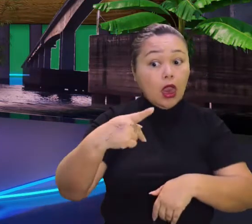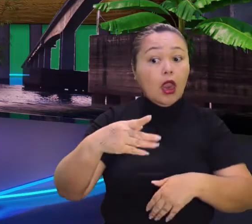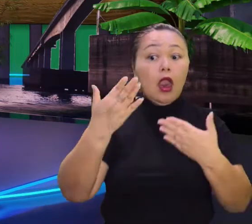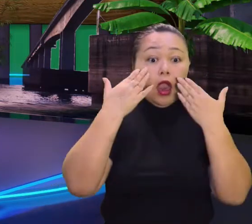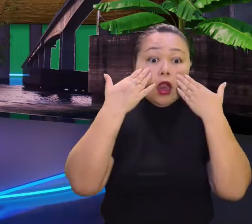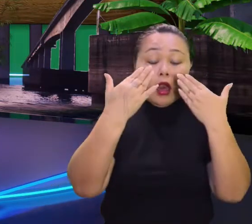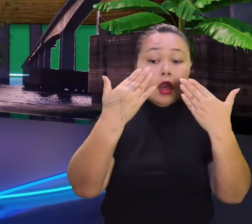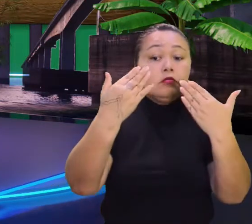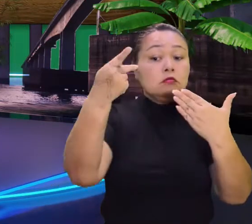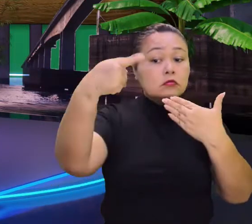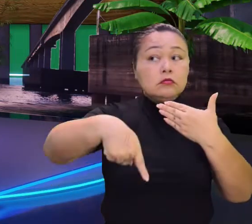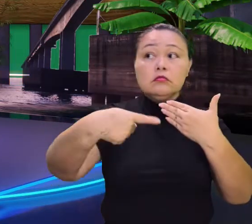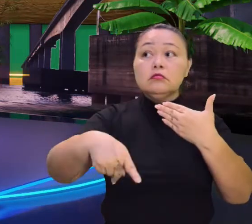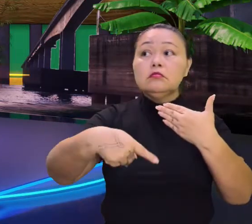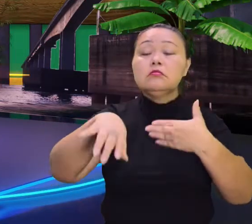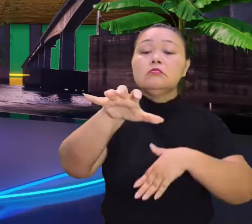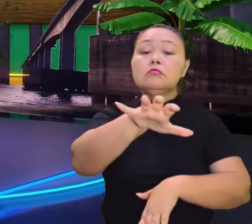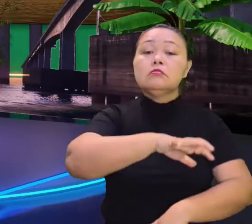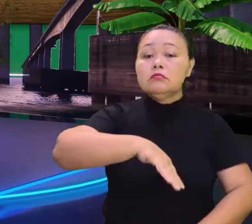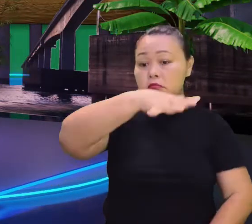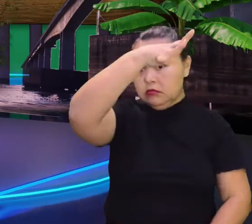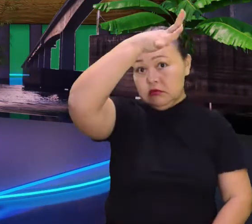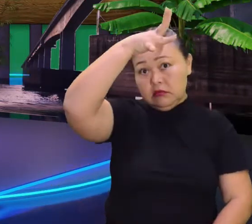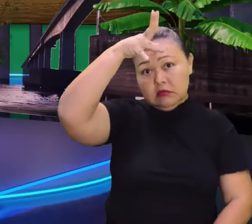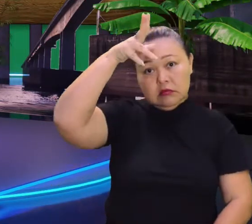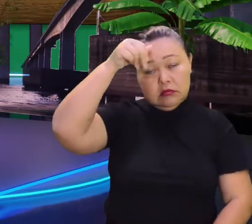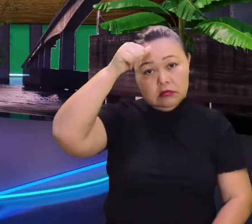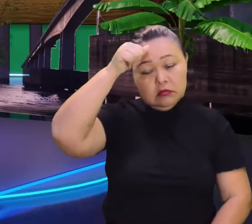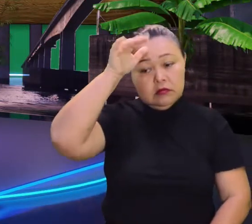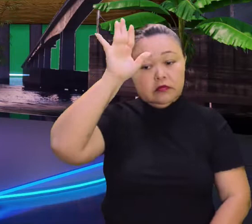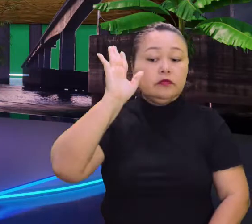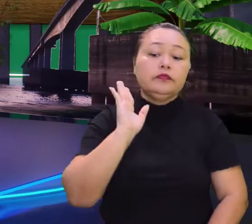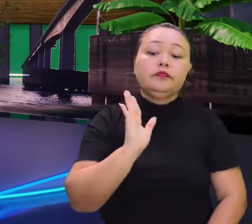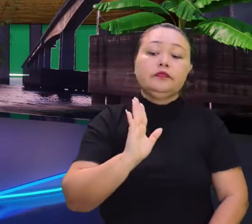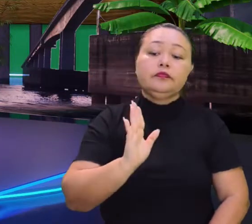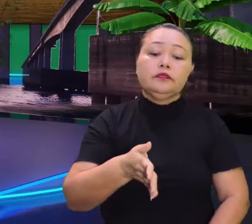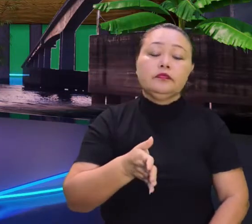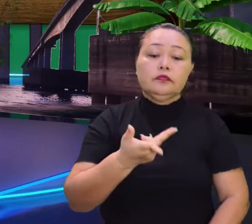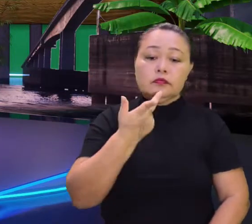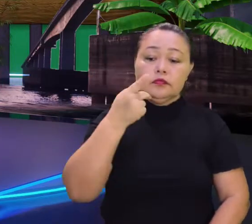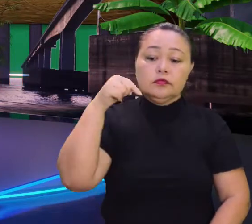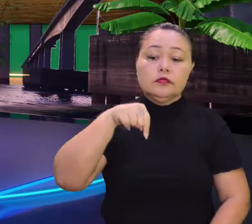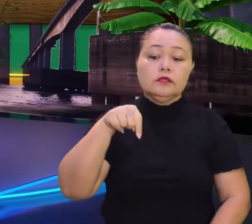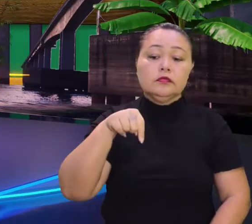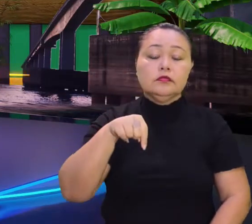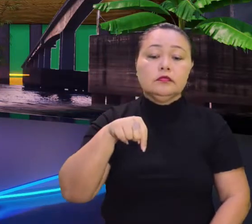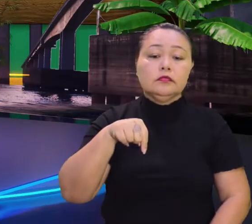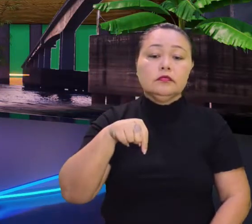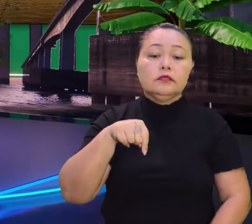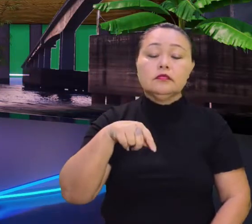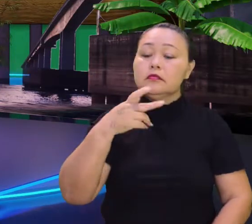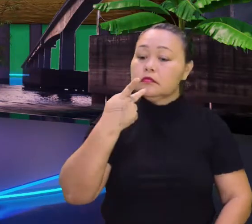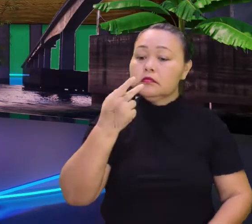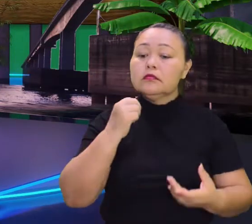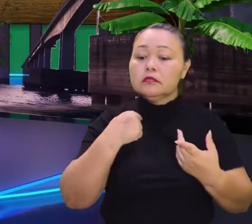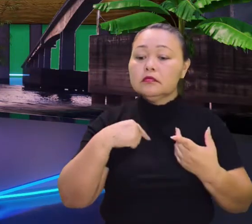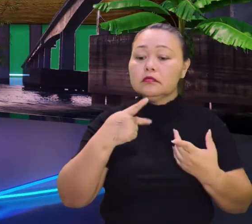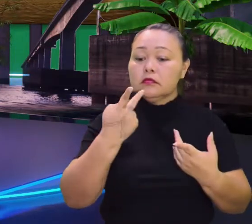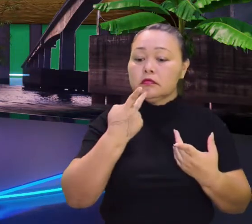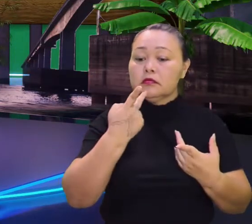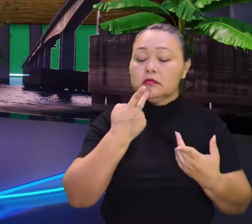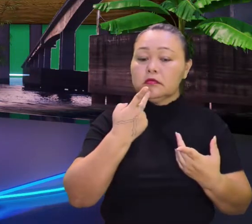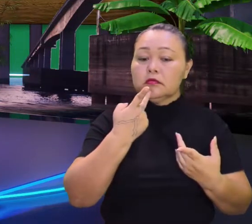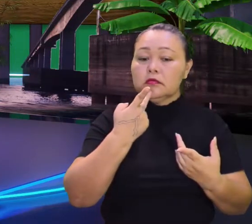região amazônica. Inclusive, já que eu estou falando isso aqui, né, podemos dizer